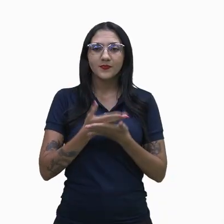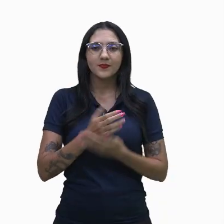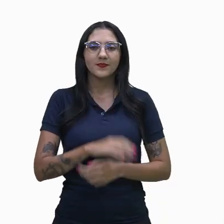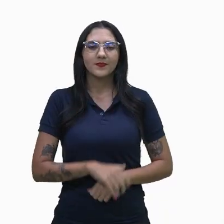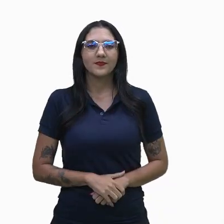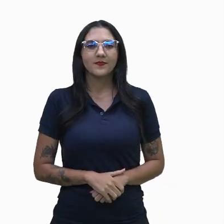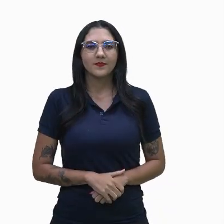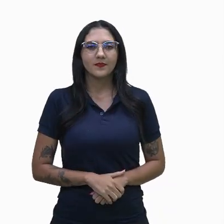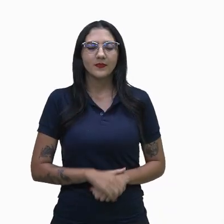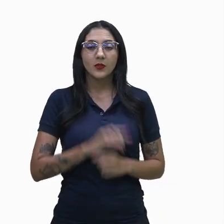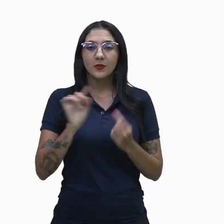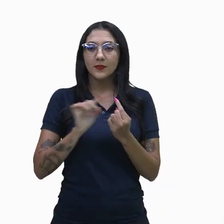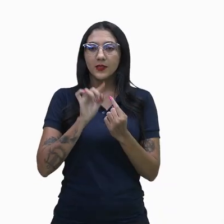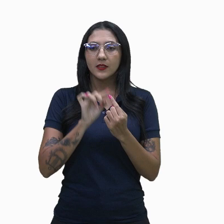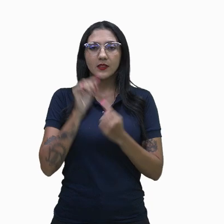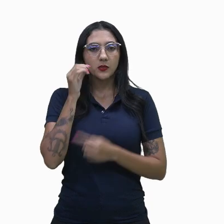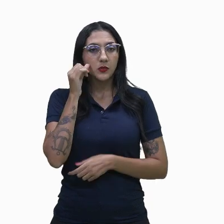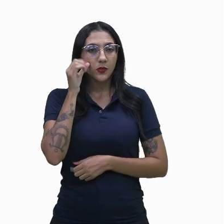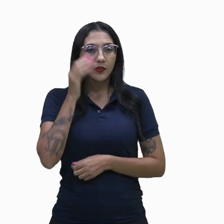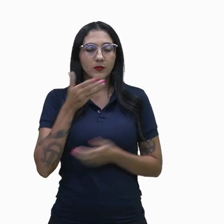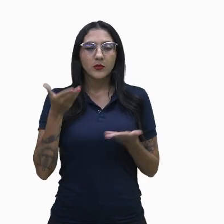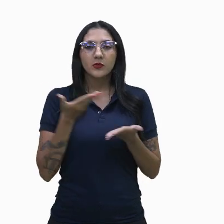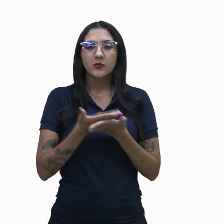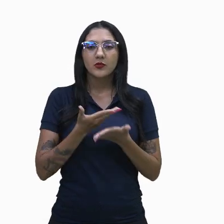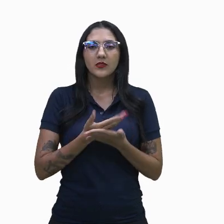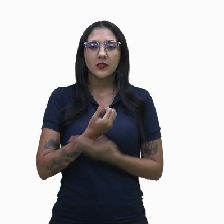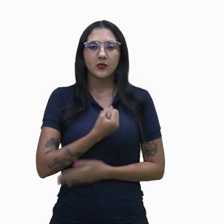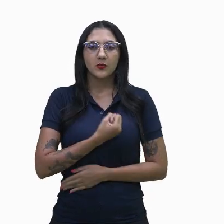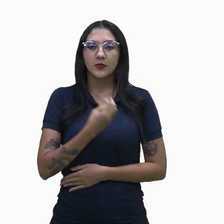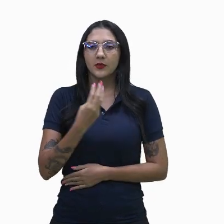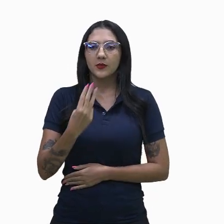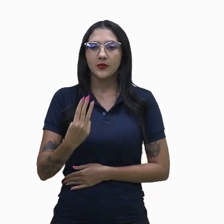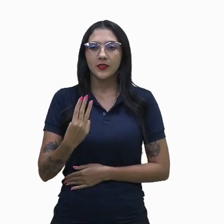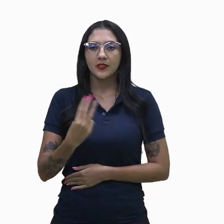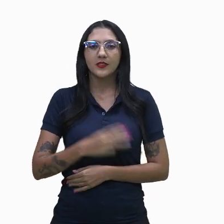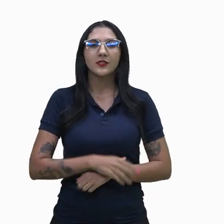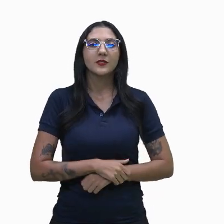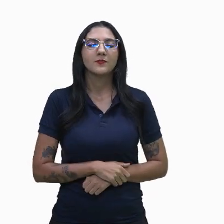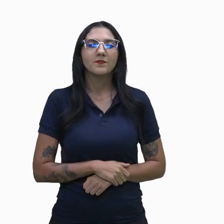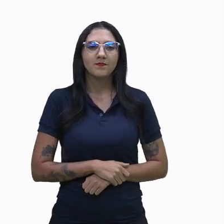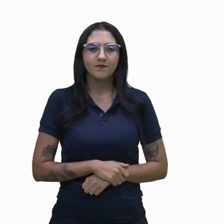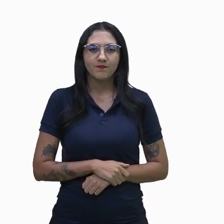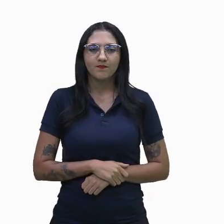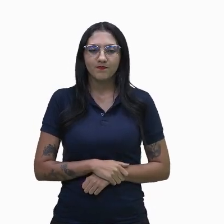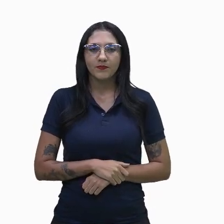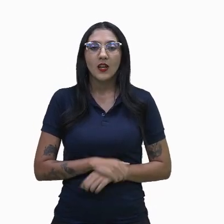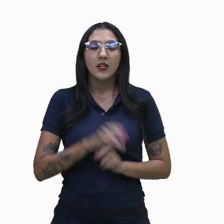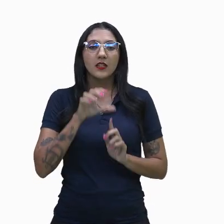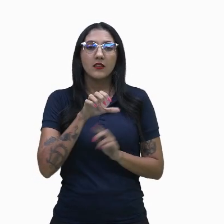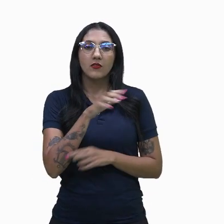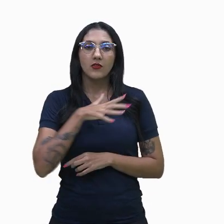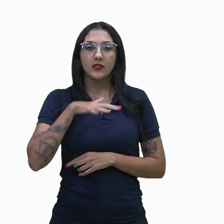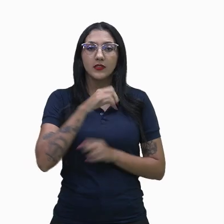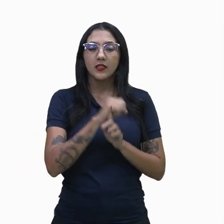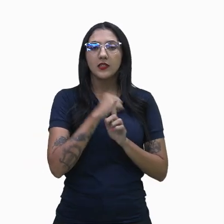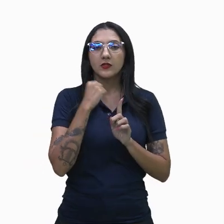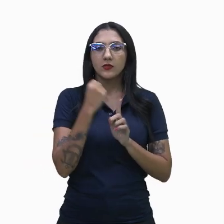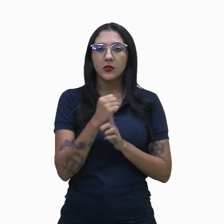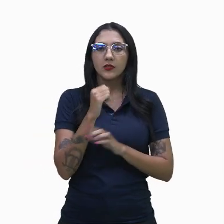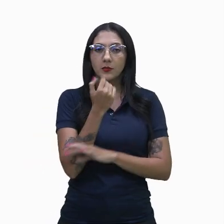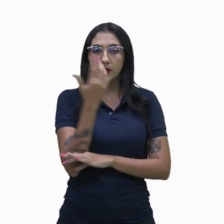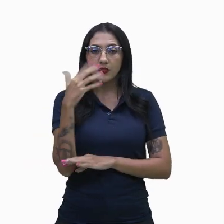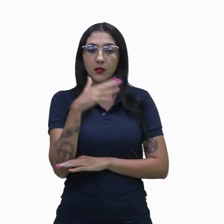O nosso objeto de conhecimento da nossa aula de número 3, nós temos aí impactos socioambientais do mundo